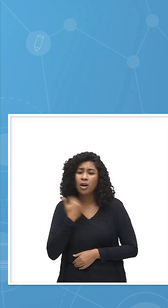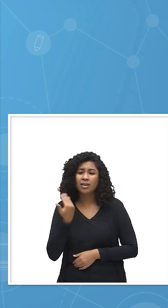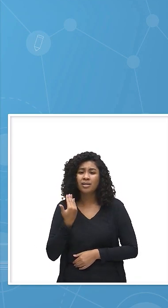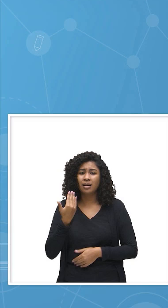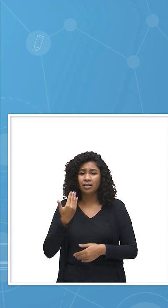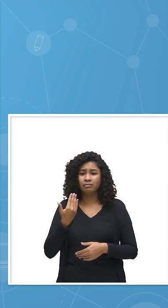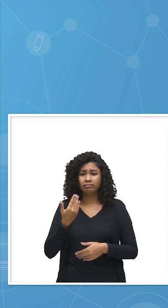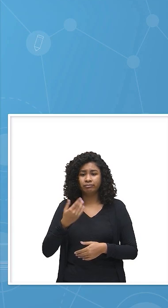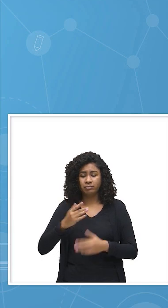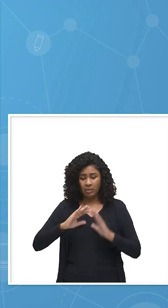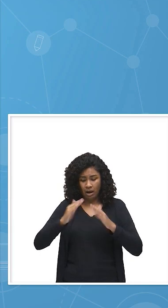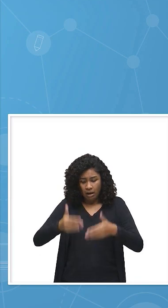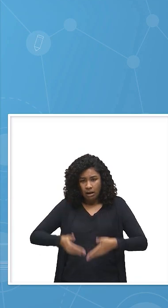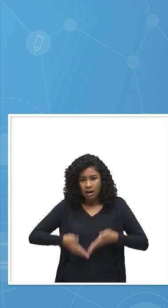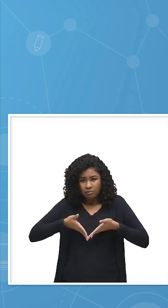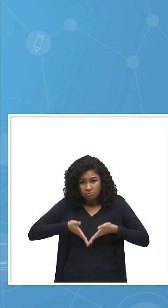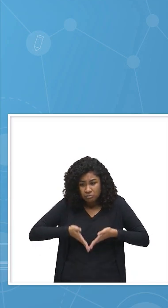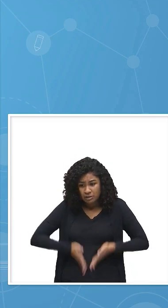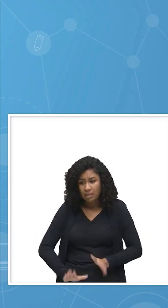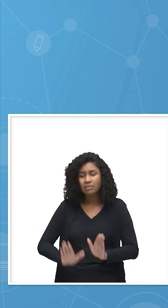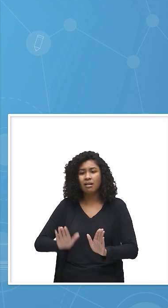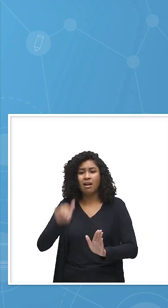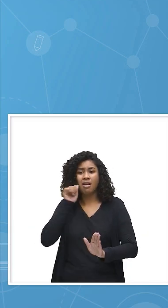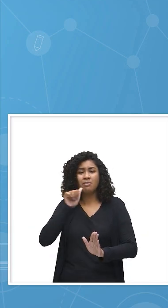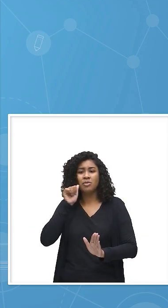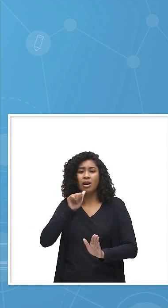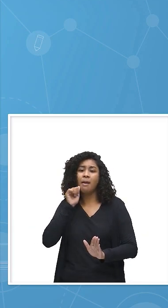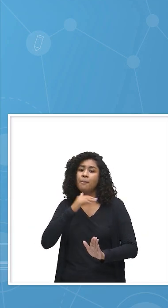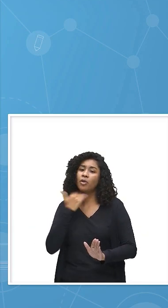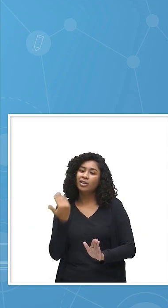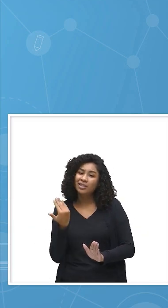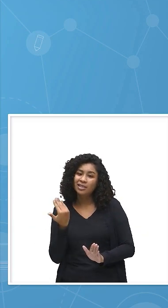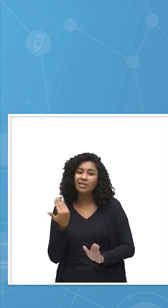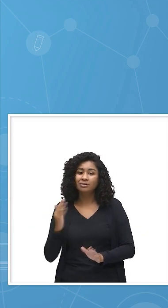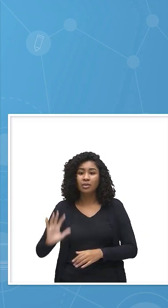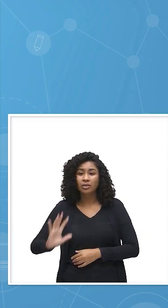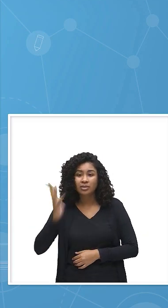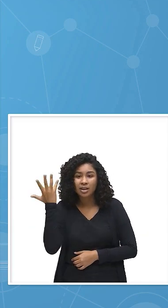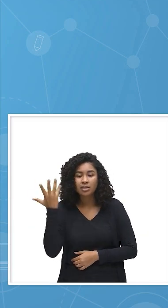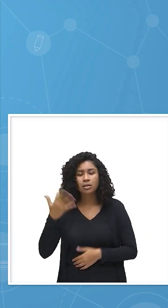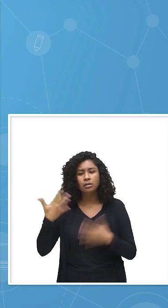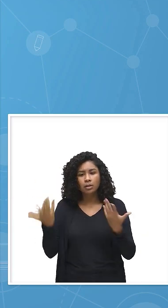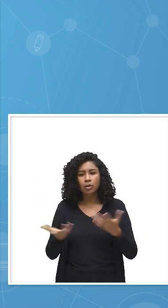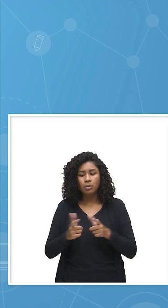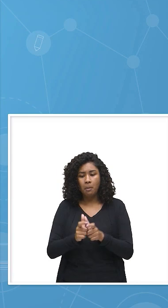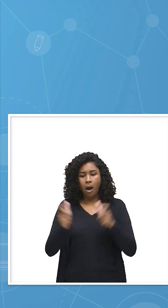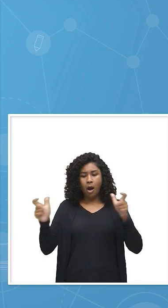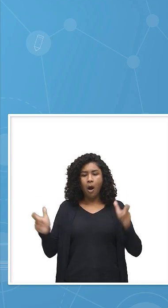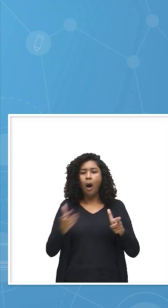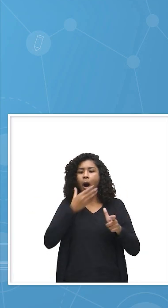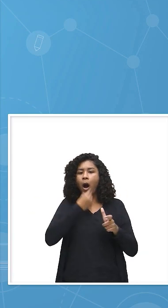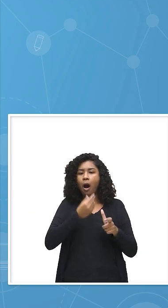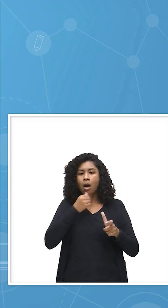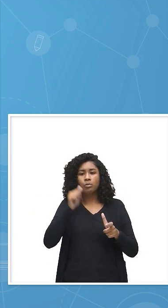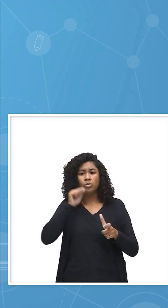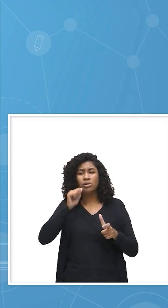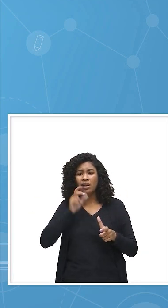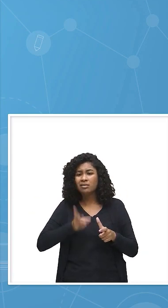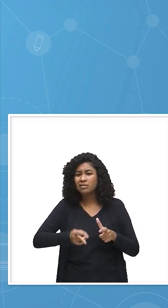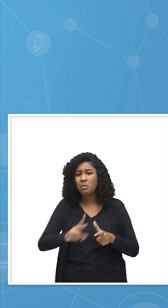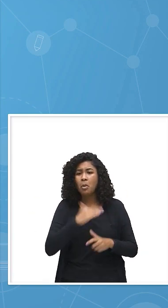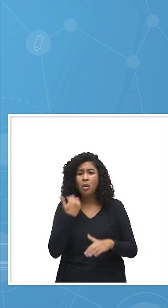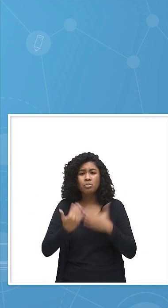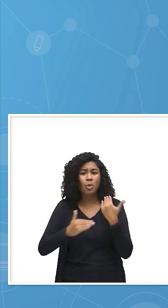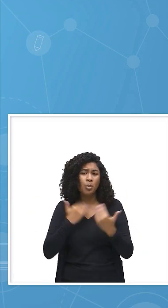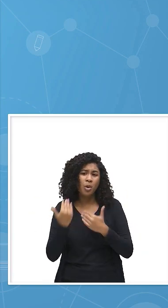dentro dos grupos humanos a quantidade de homens era bem maior que a quantidade de mulheres. porque as mulheres costumavam morrer muito no